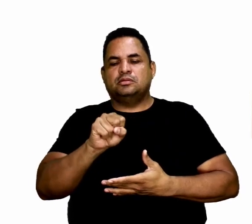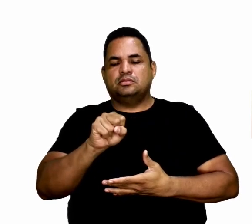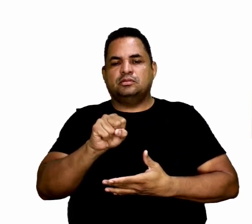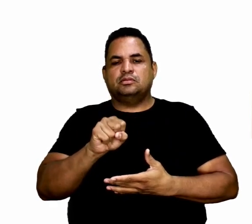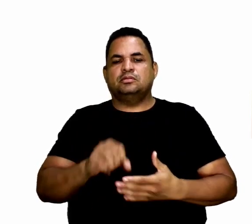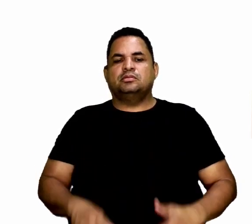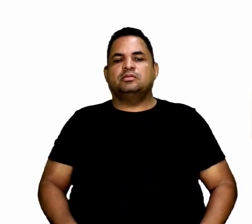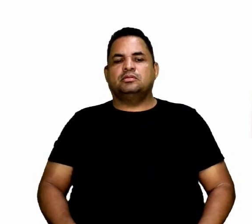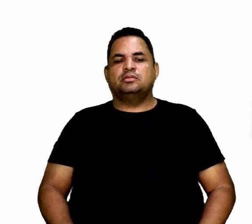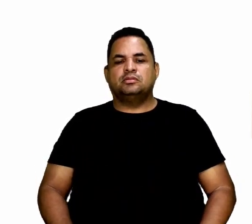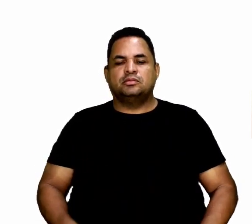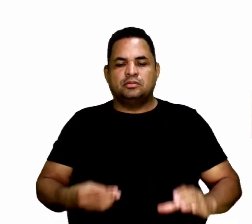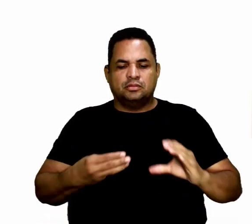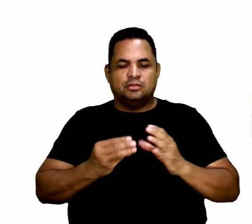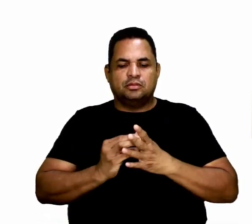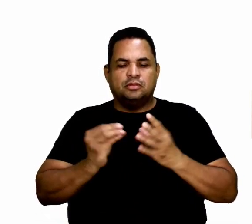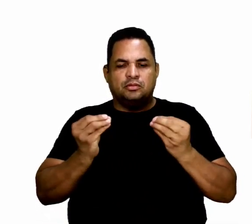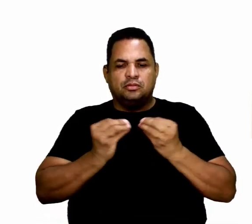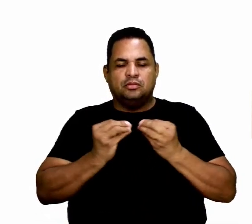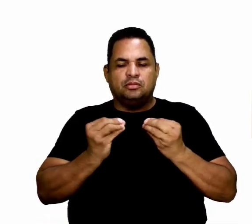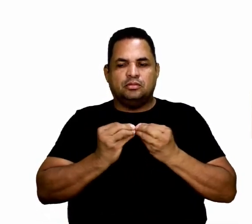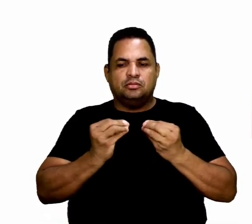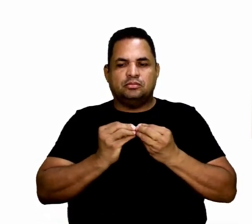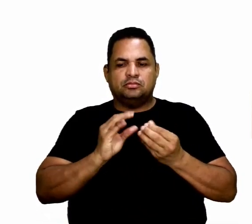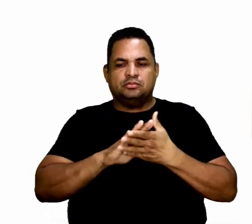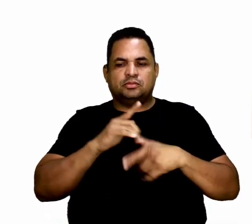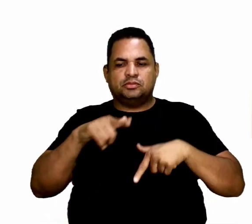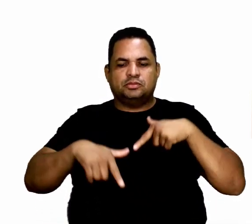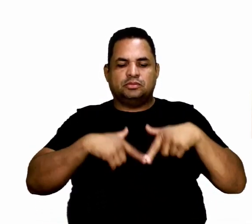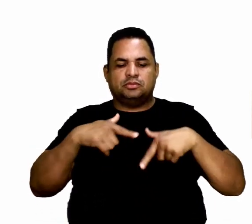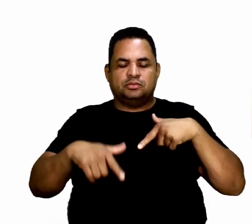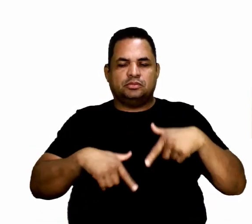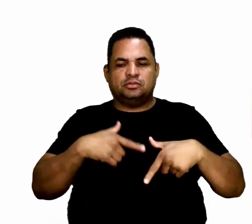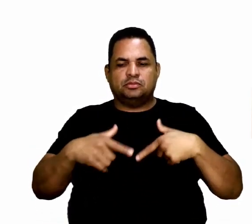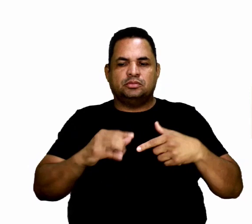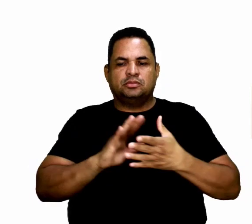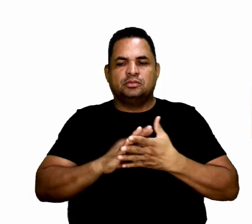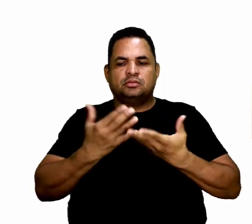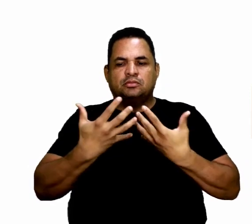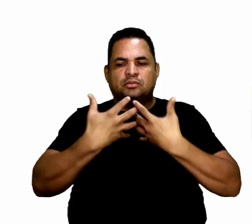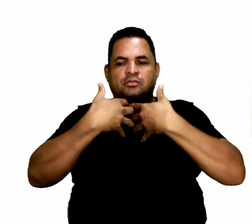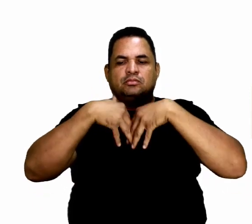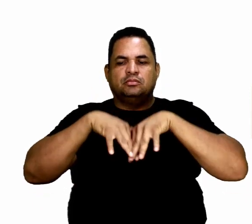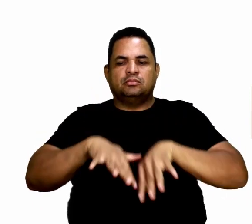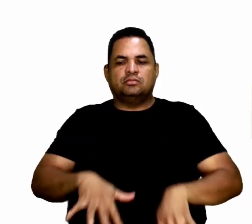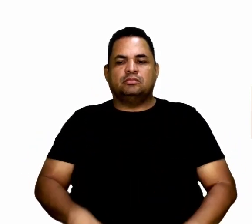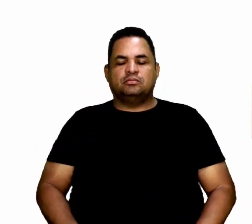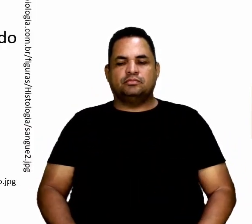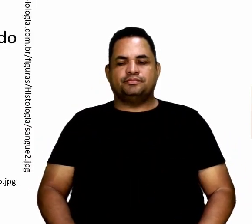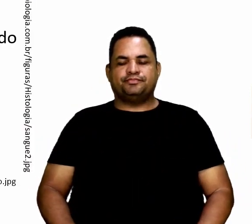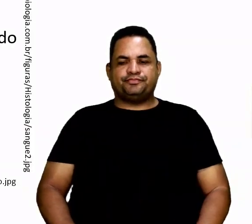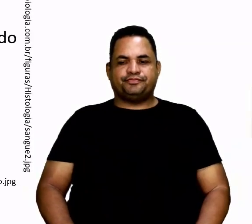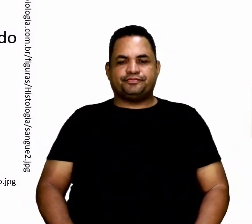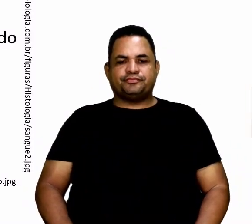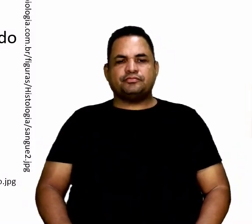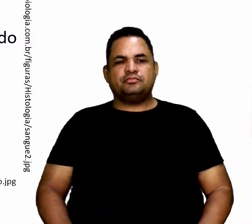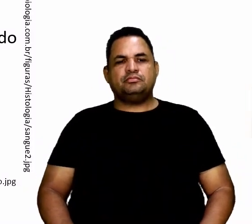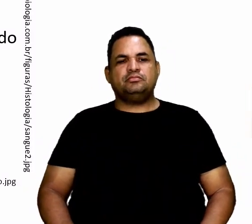trifosfato que a gente trabalhou com vocês nos processos de vias metabólicas, tá? É isso aí.